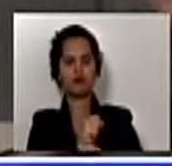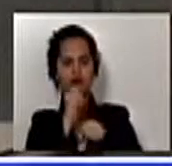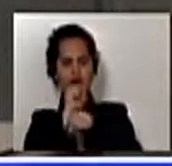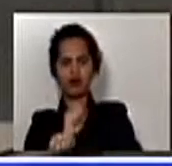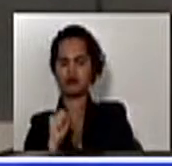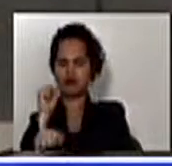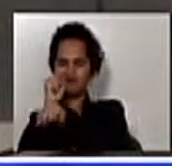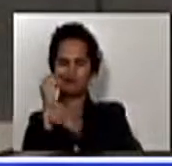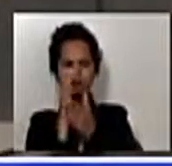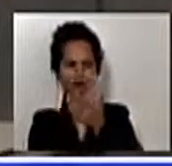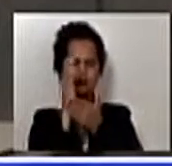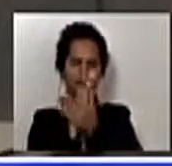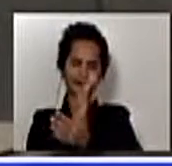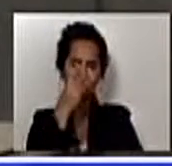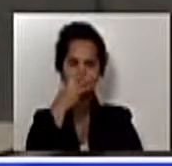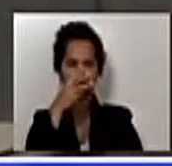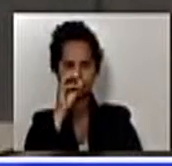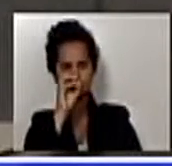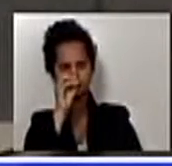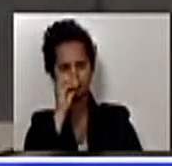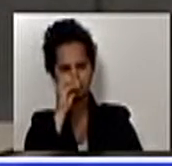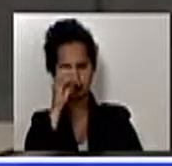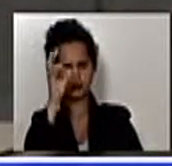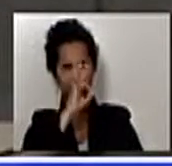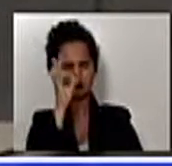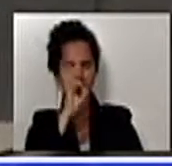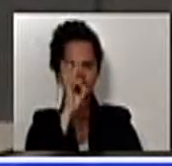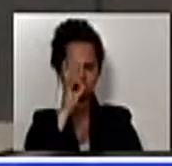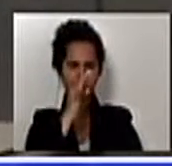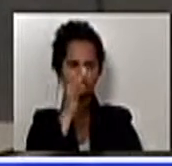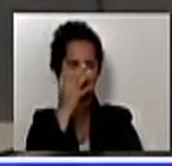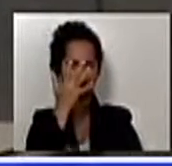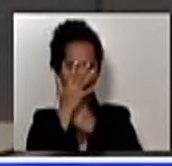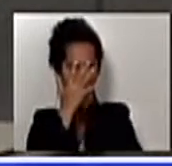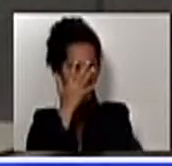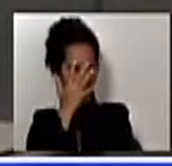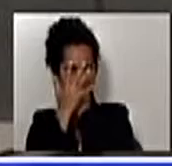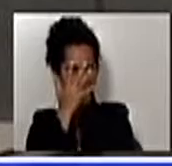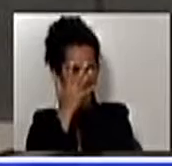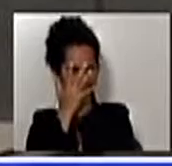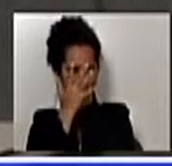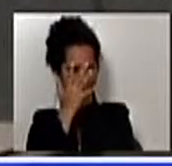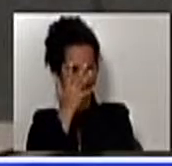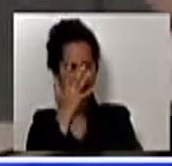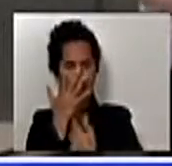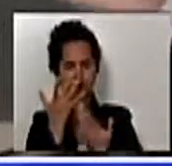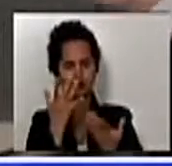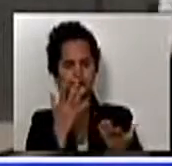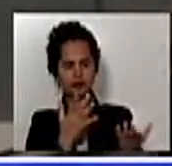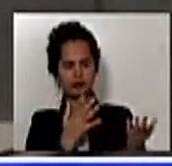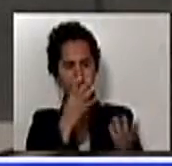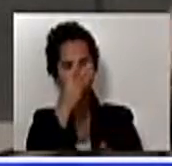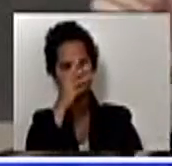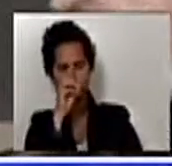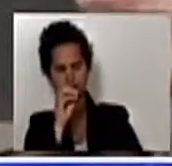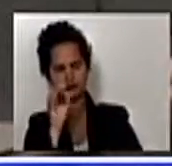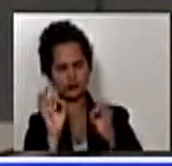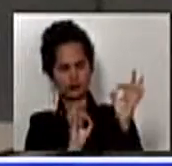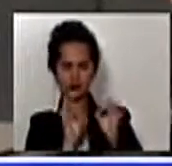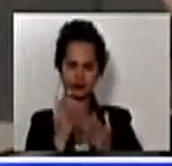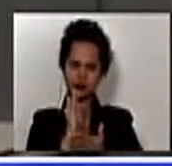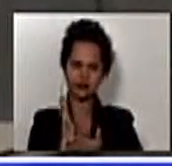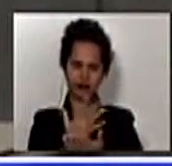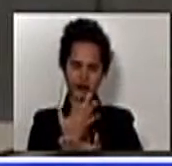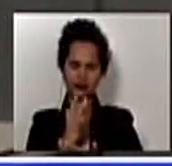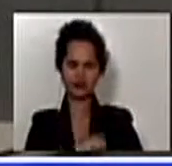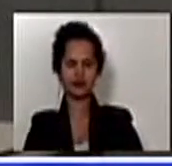em torno de 30% em cada um em suas áreas. Não é? Hoje mesmo, ainda vim antes daqui,